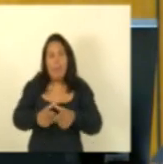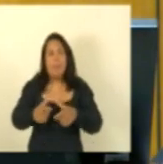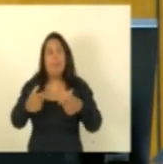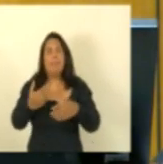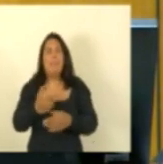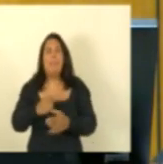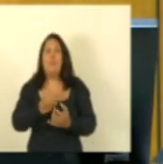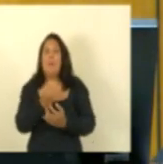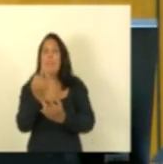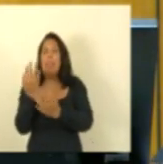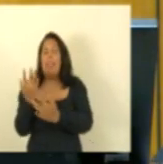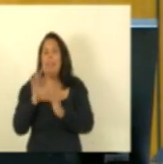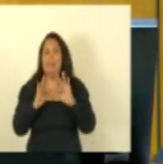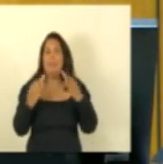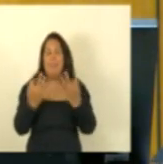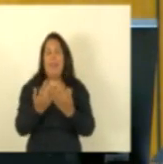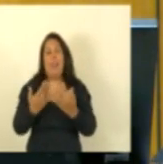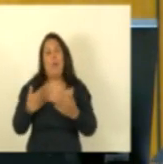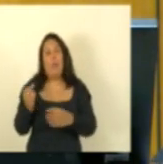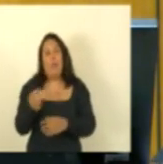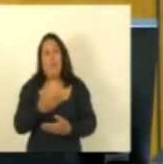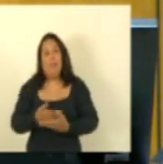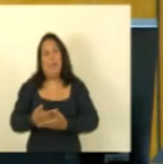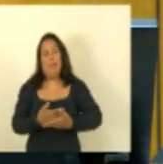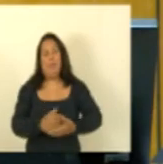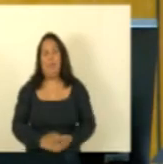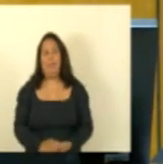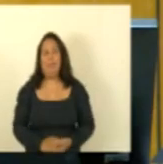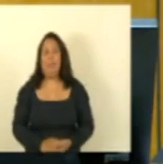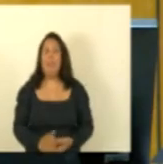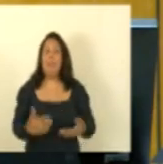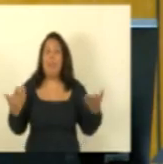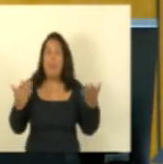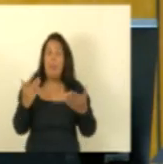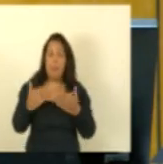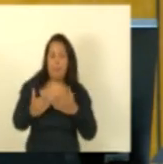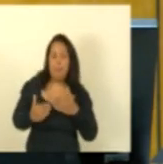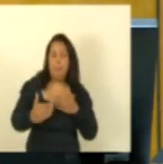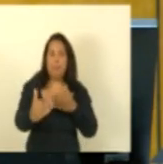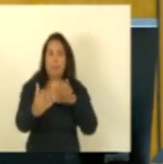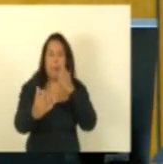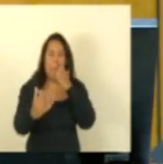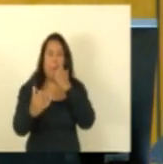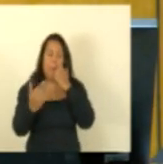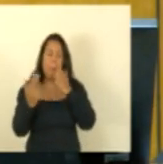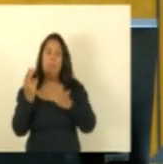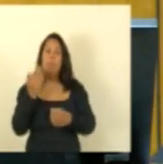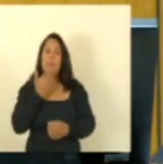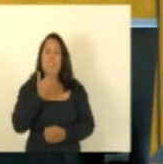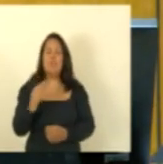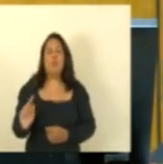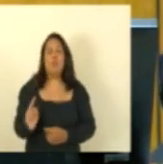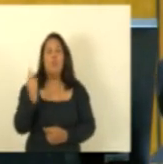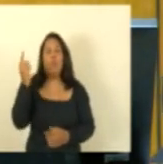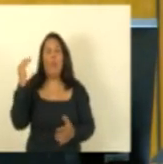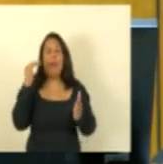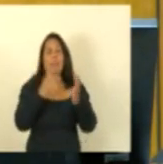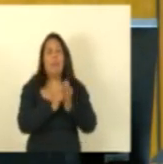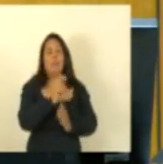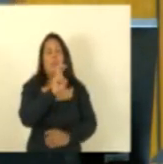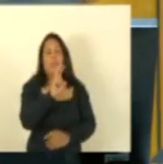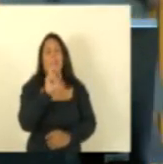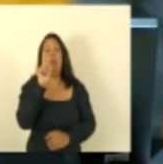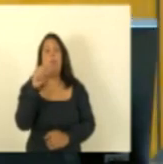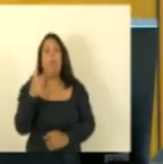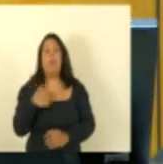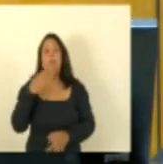baby. Passamos, então, à primeira fase do expediente, nesse caso sujeita a simples despacho. Do item 1 ao item 5, tratam-se